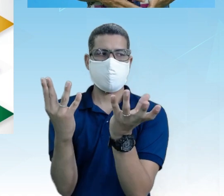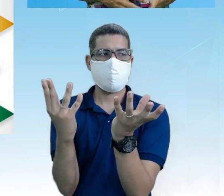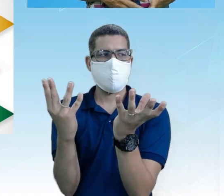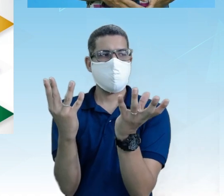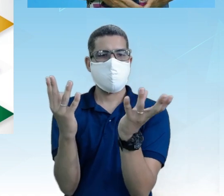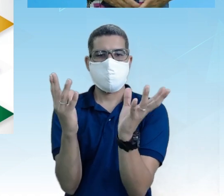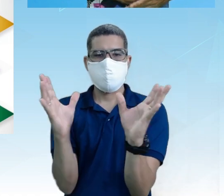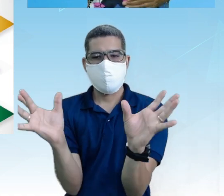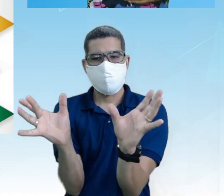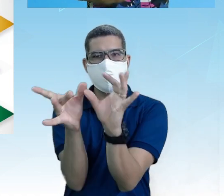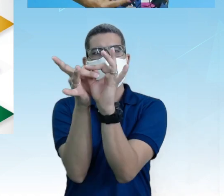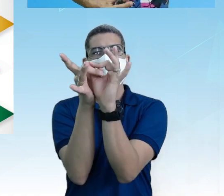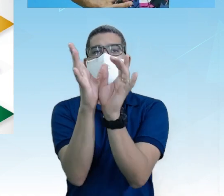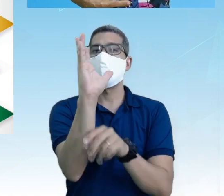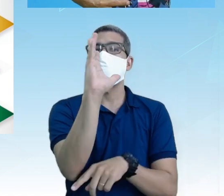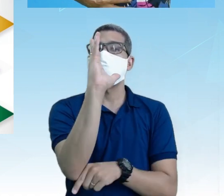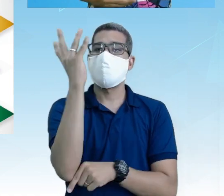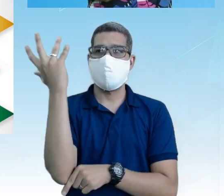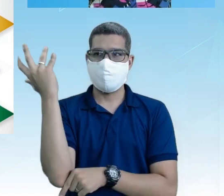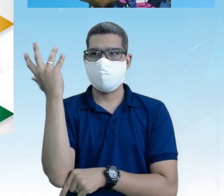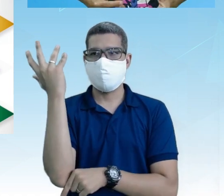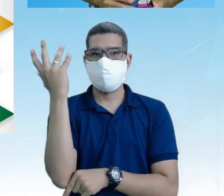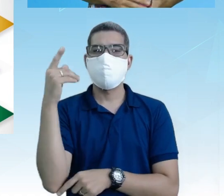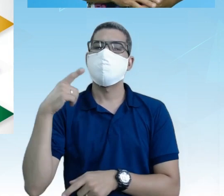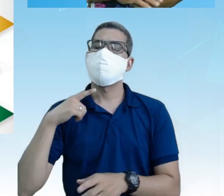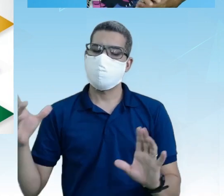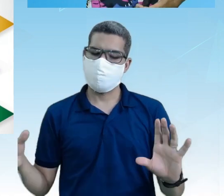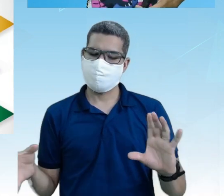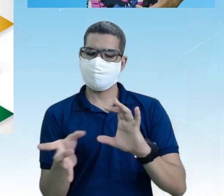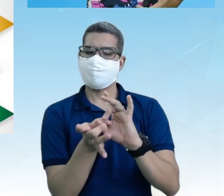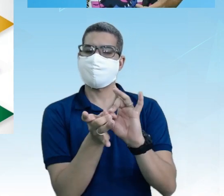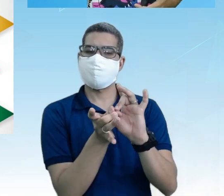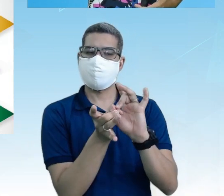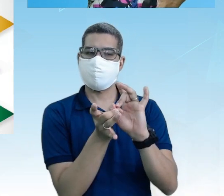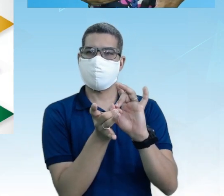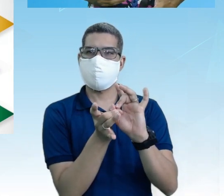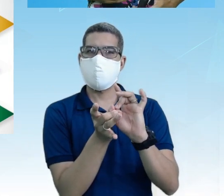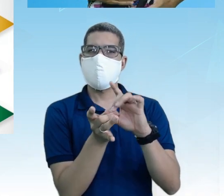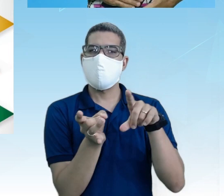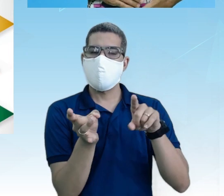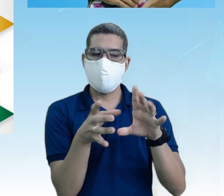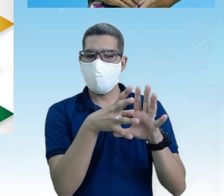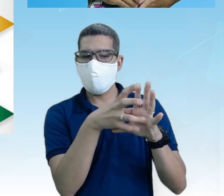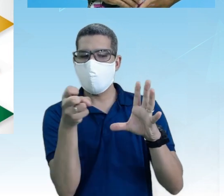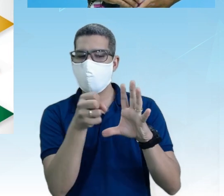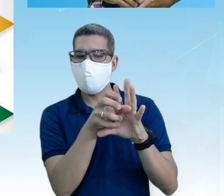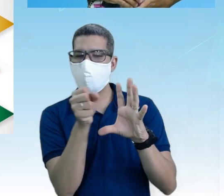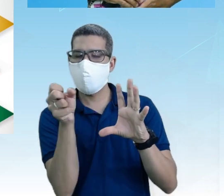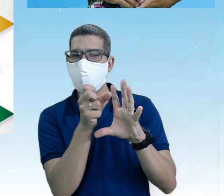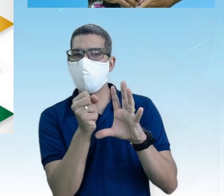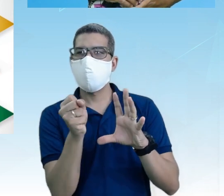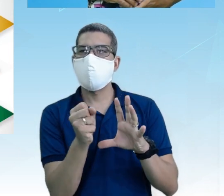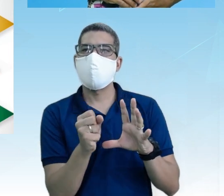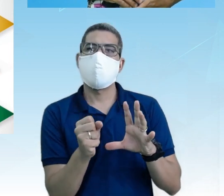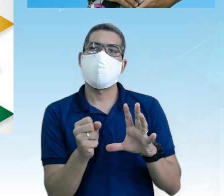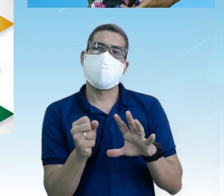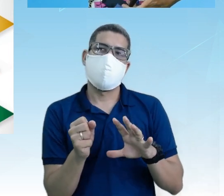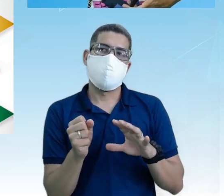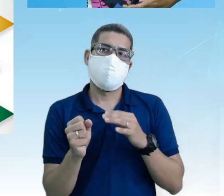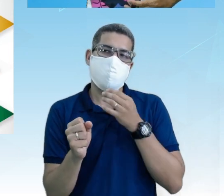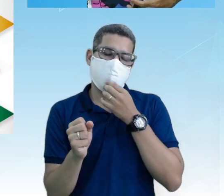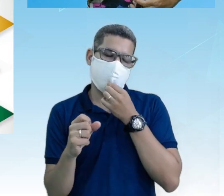No caso dessa relação aí de inquilinismo, e a gente está falando de plantas, a gente está falando, na